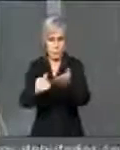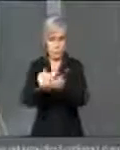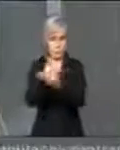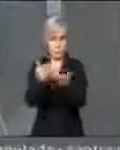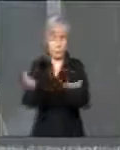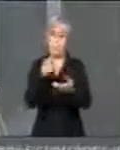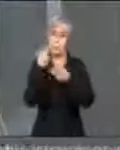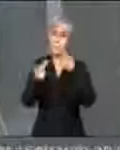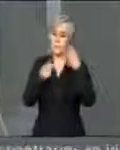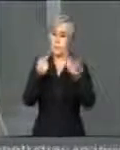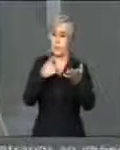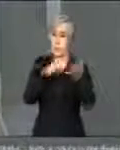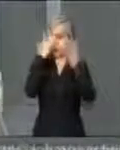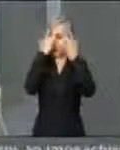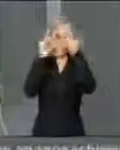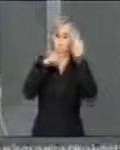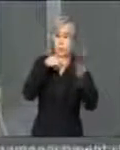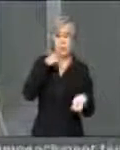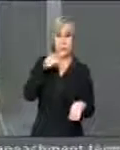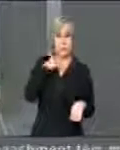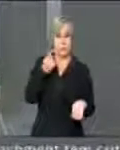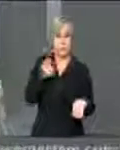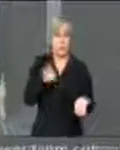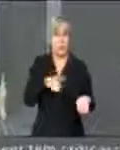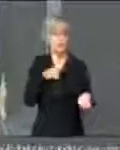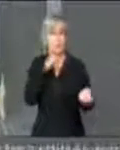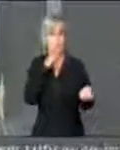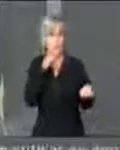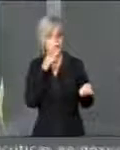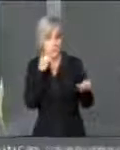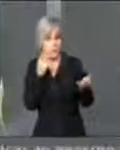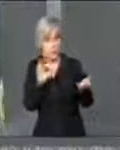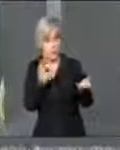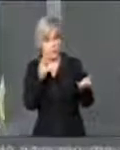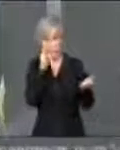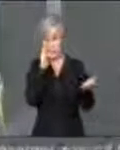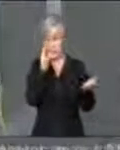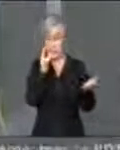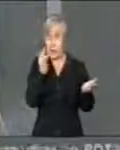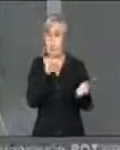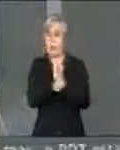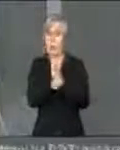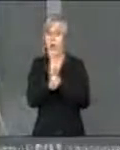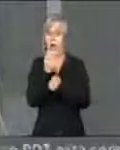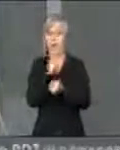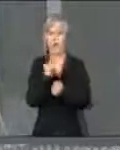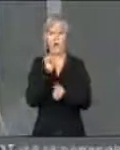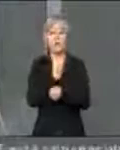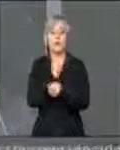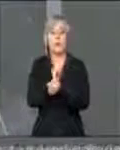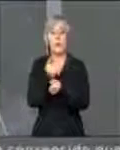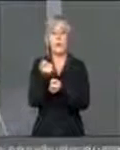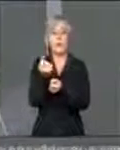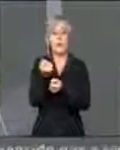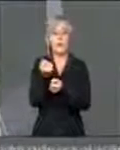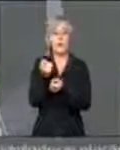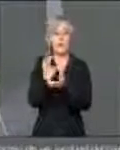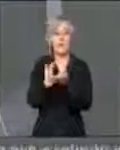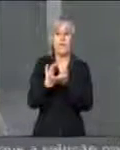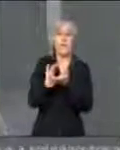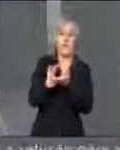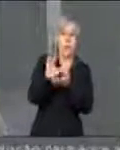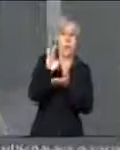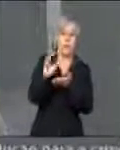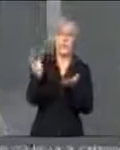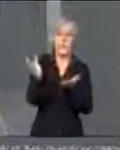que estão dizendo que são indecisos, aliás, existe uma dúvida se é indecisão, ou quem sabe esperando um valor um pouquinho maior para tomar sua decisão, não quero fazer